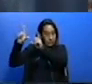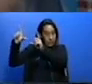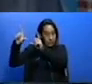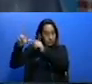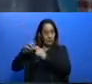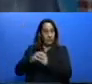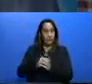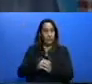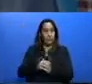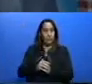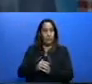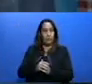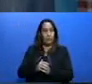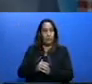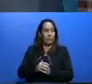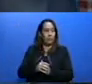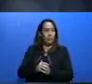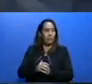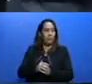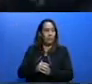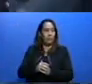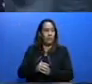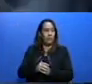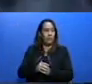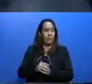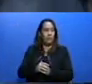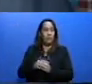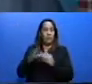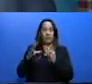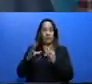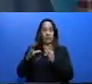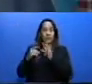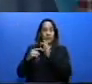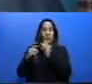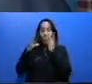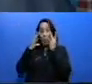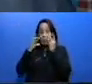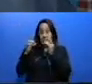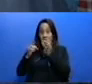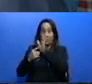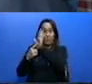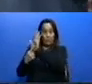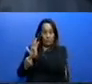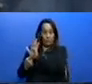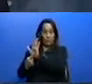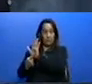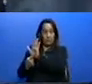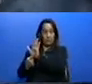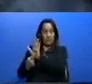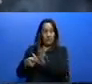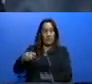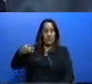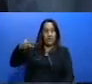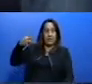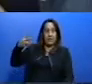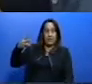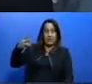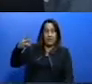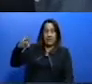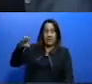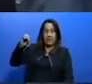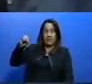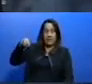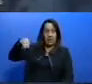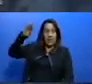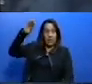bem explícito, né? Está aparecendo, é só a gente observar, ó. Temperatura é de 30 graus.